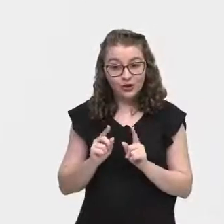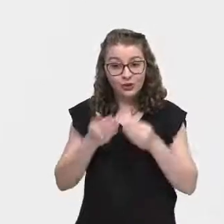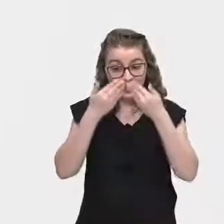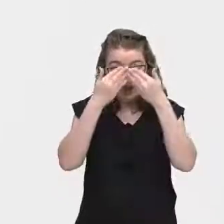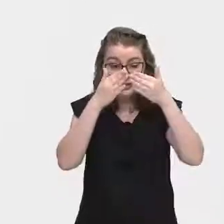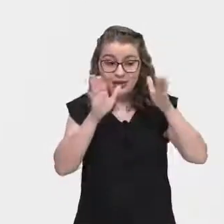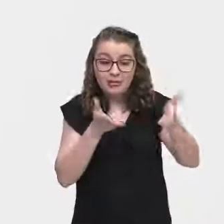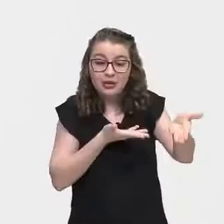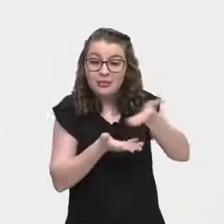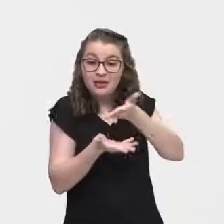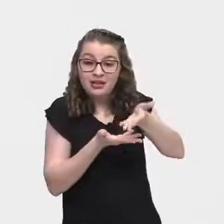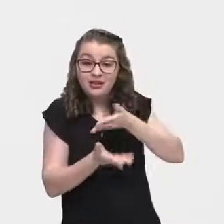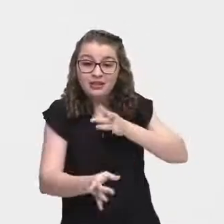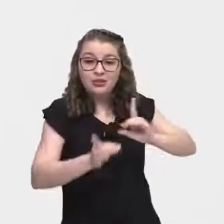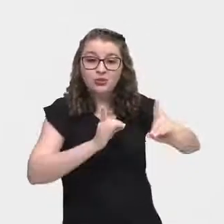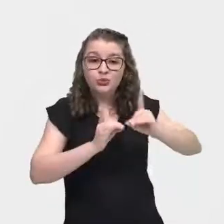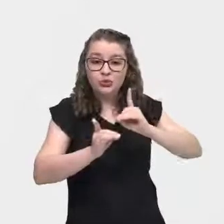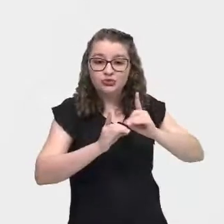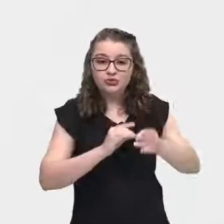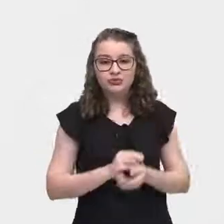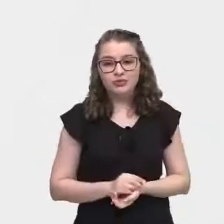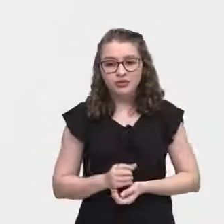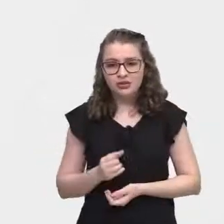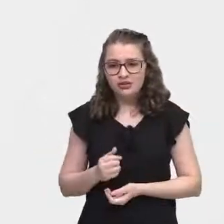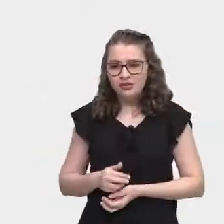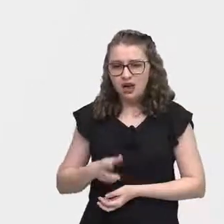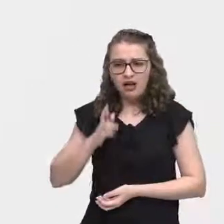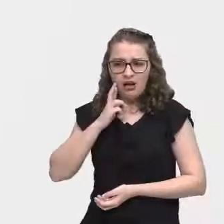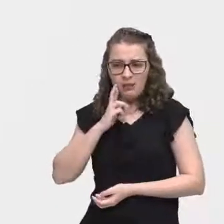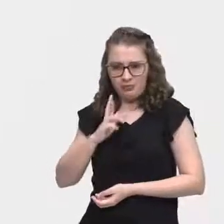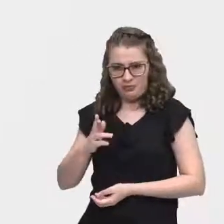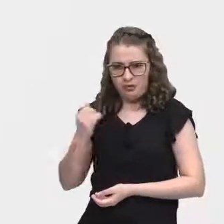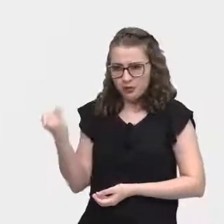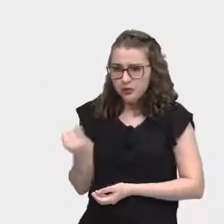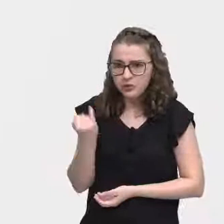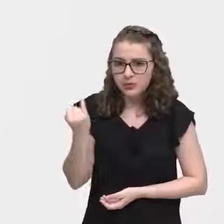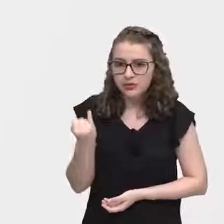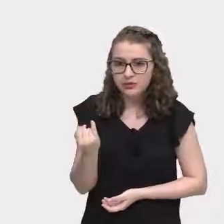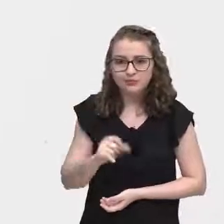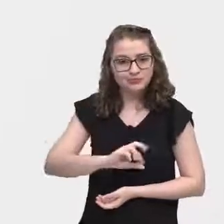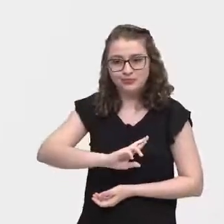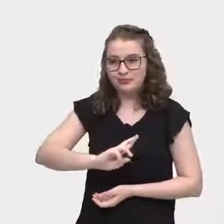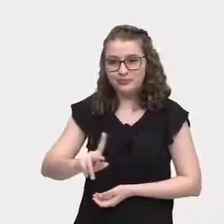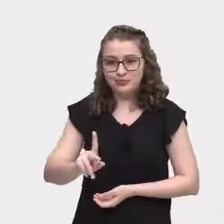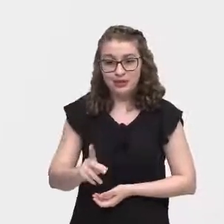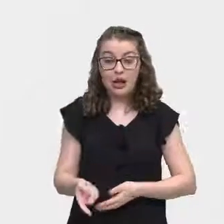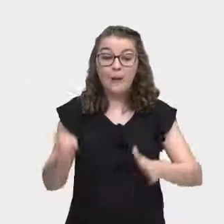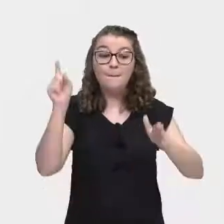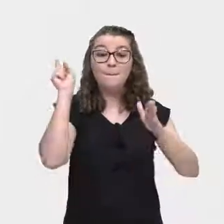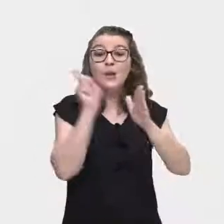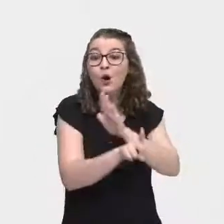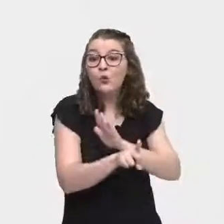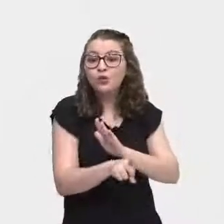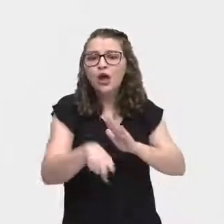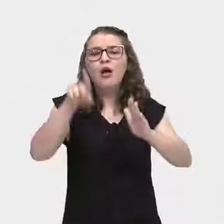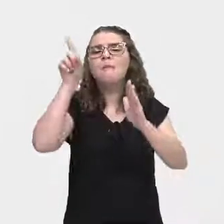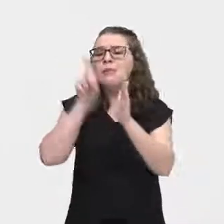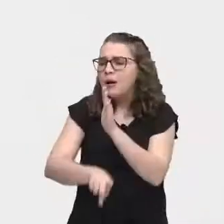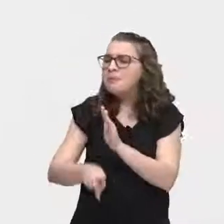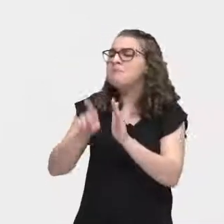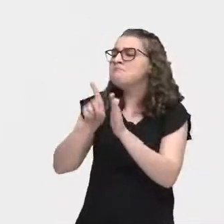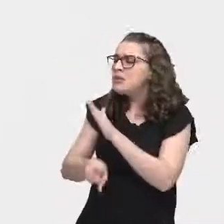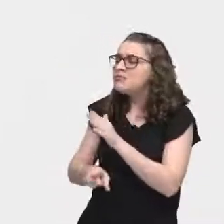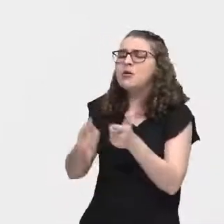o mais importante para a filosofia não são as respostas, são as perguntas. Ela coloca a pergunta, ela problematiza a